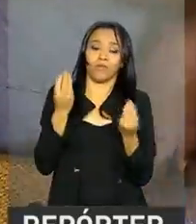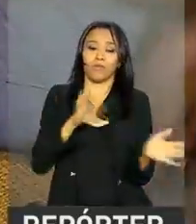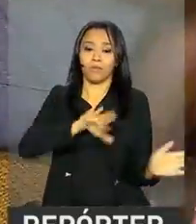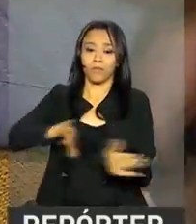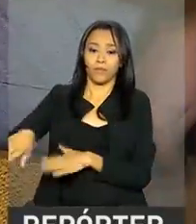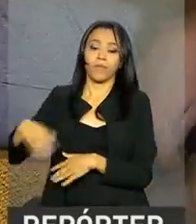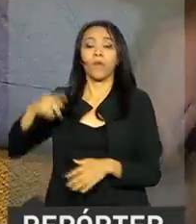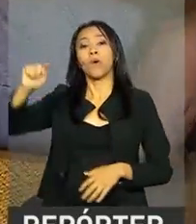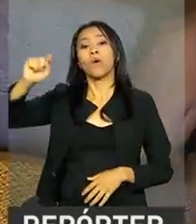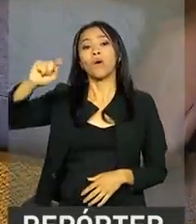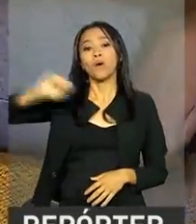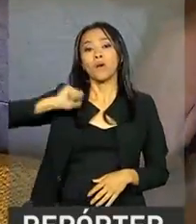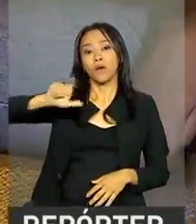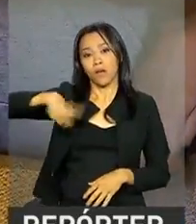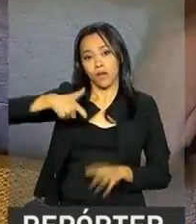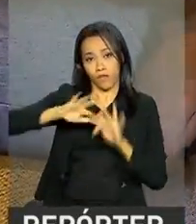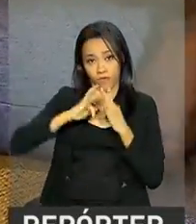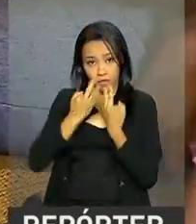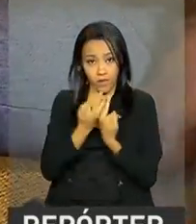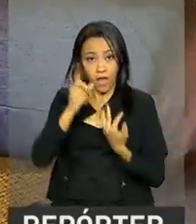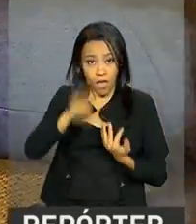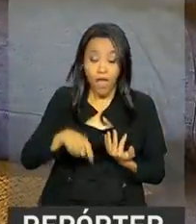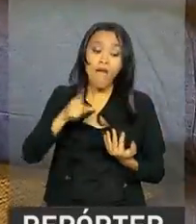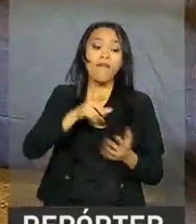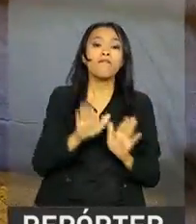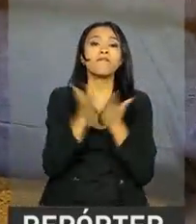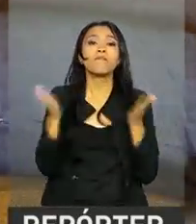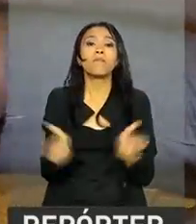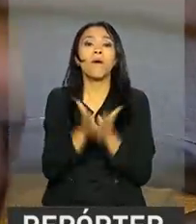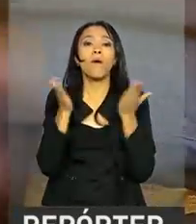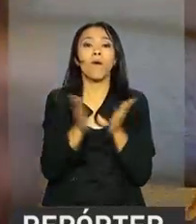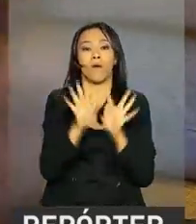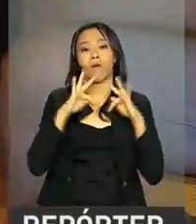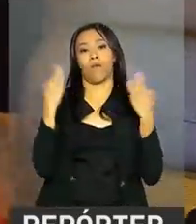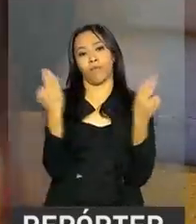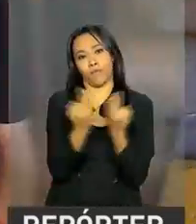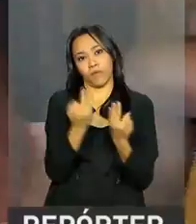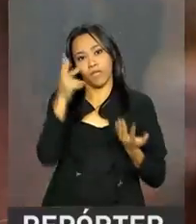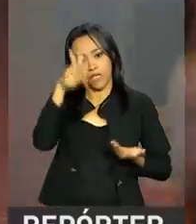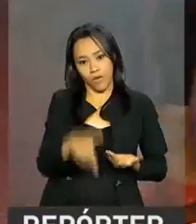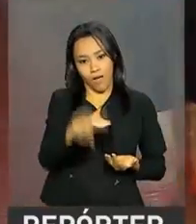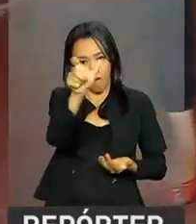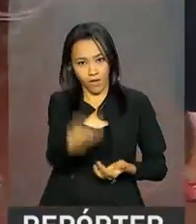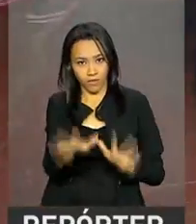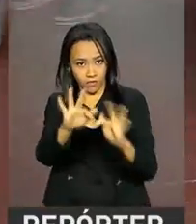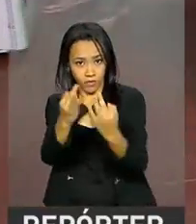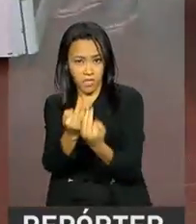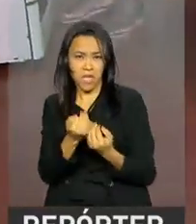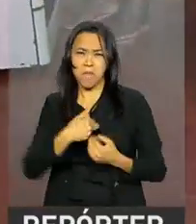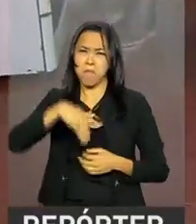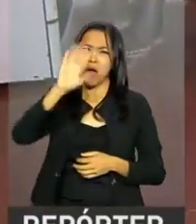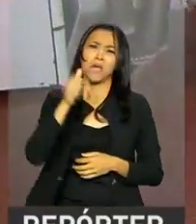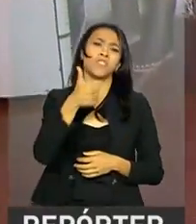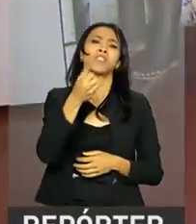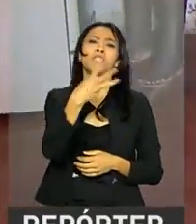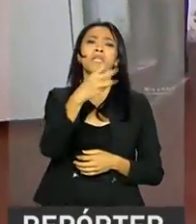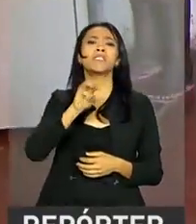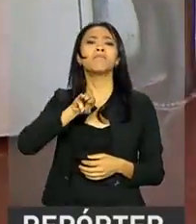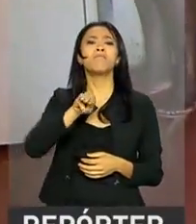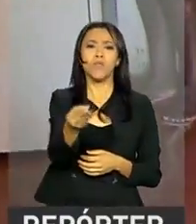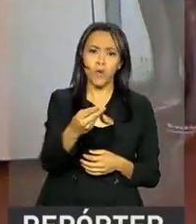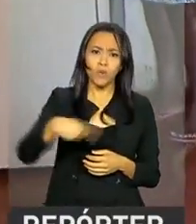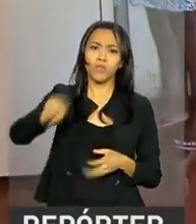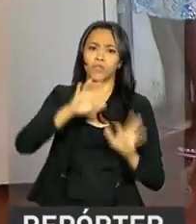destinado a famílias pobres e extremamente pobres assim como Analice mais de 13 milhões de famílias em todo o